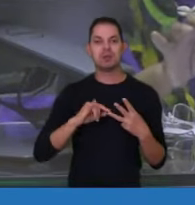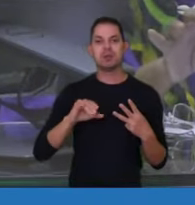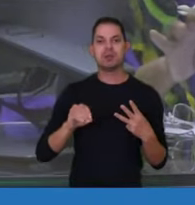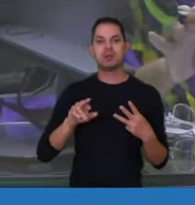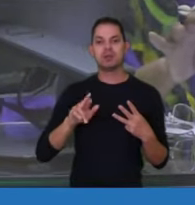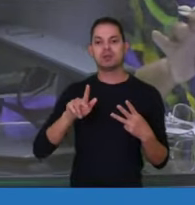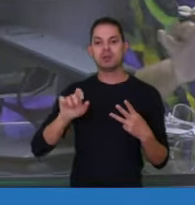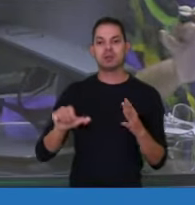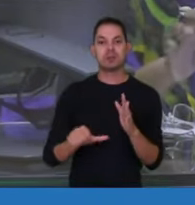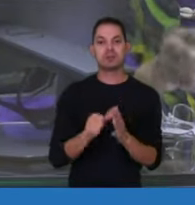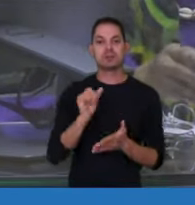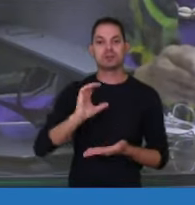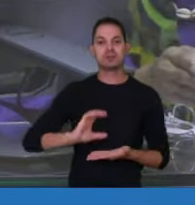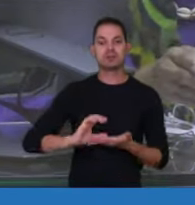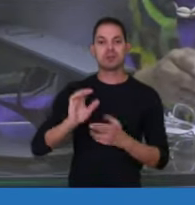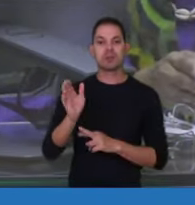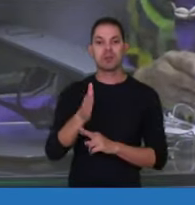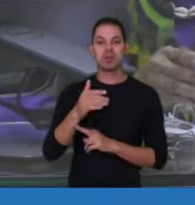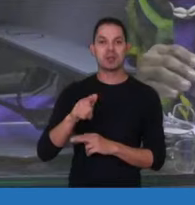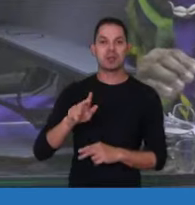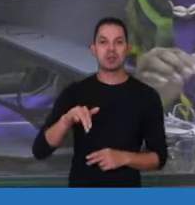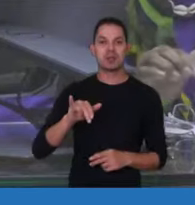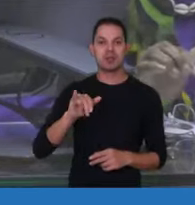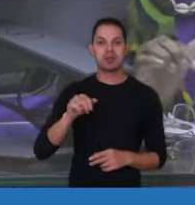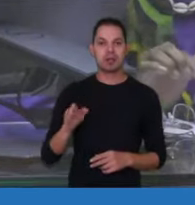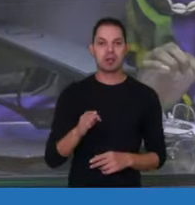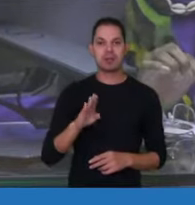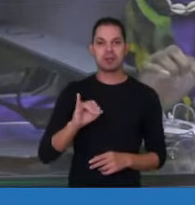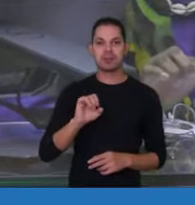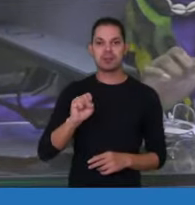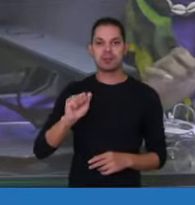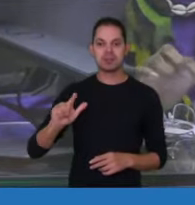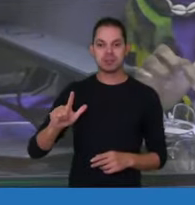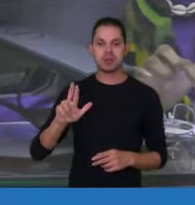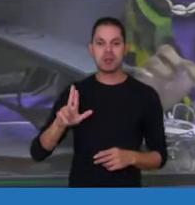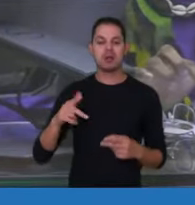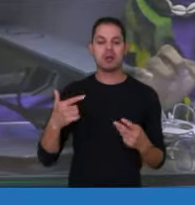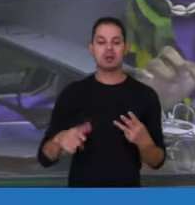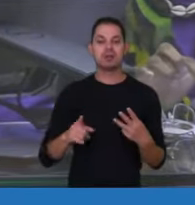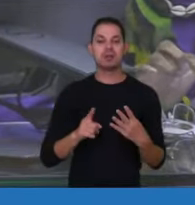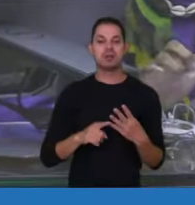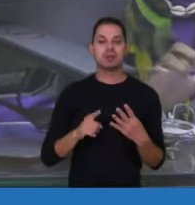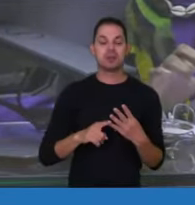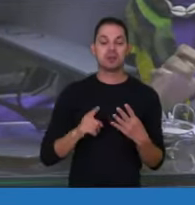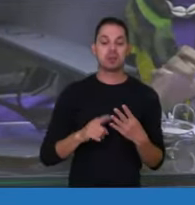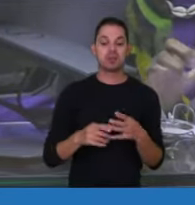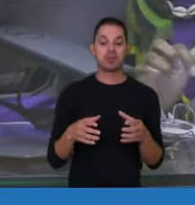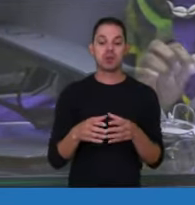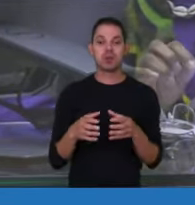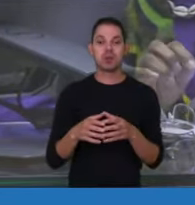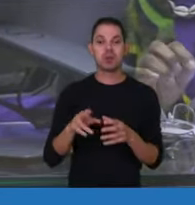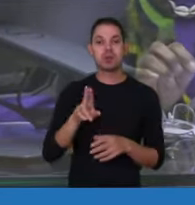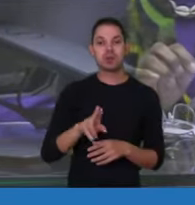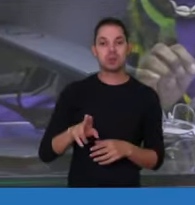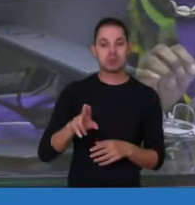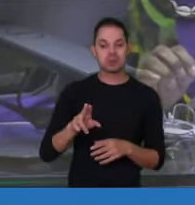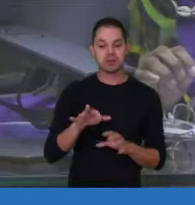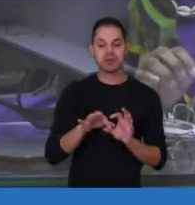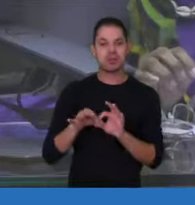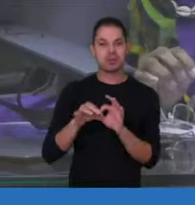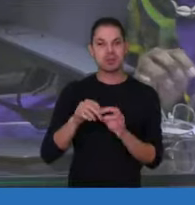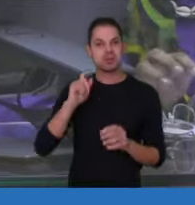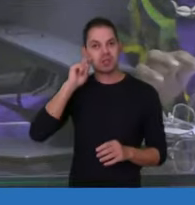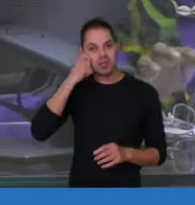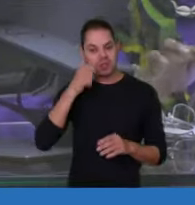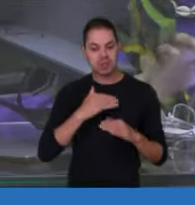primeiro conselheiro da Embaixada da Guiné-Bissau. Presença da UNEGRO, União de Negros pela Igualdade, Paulo Reis,